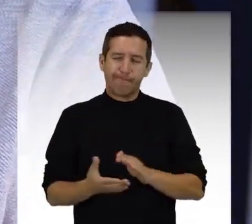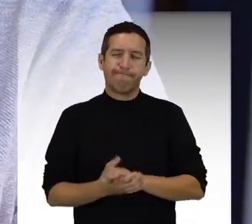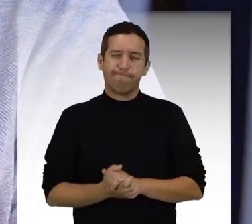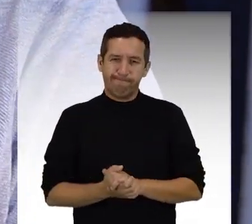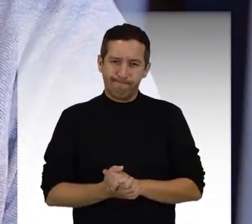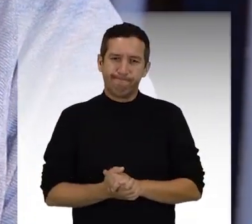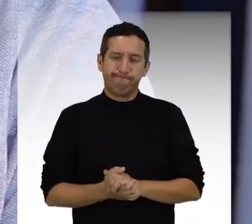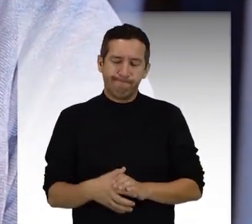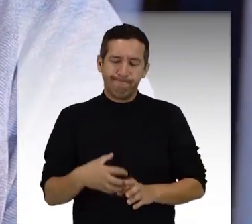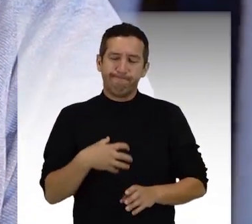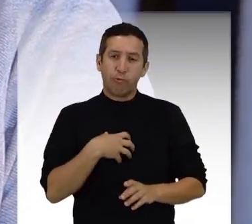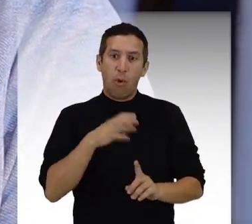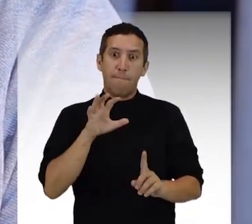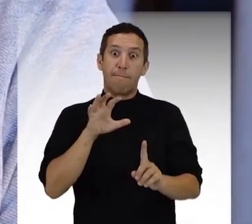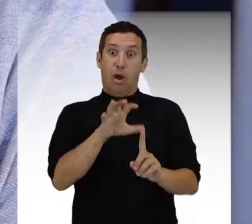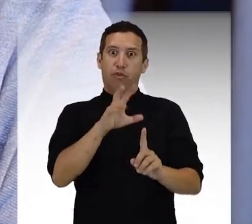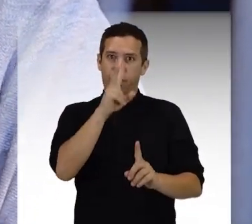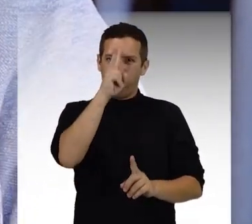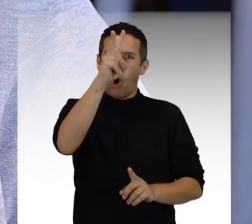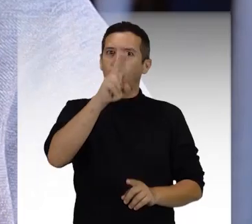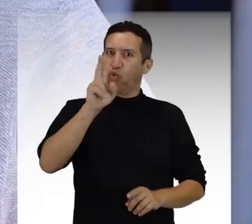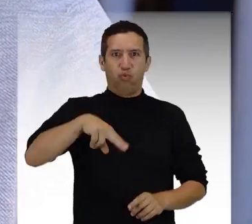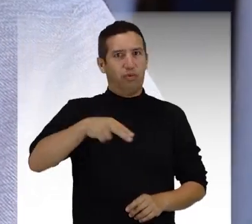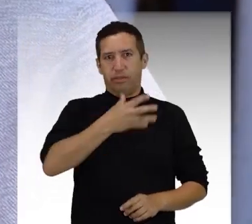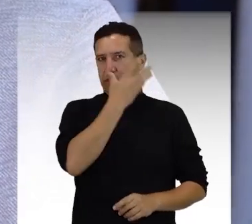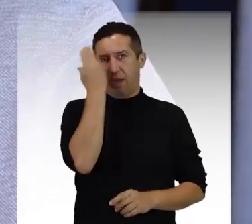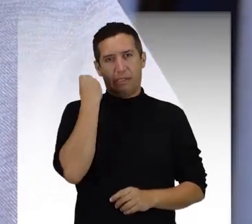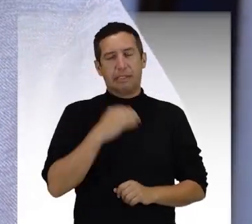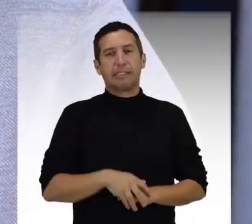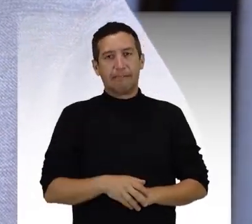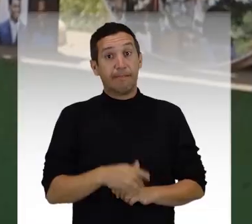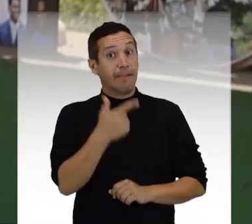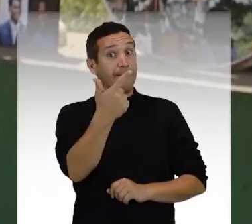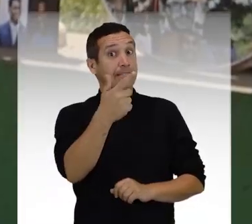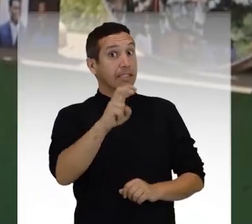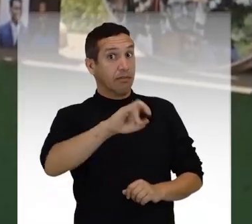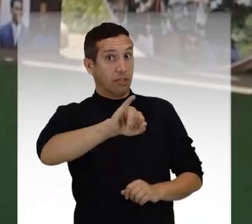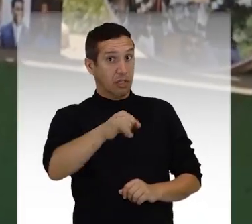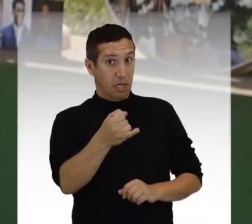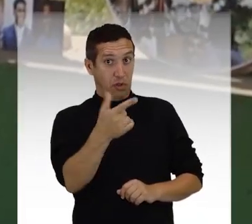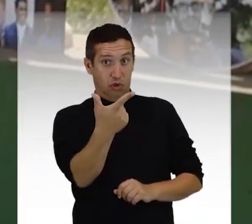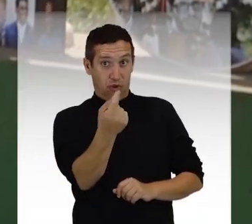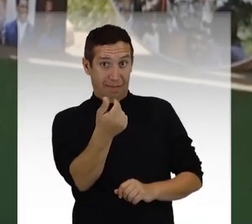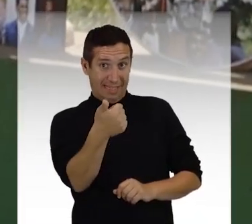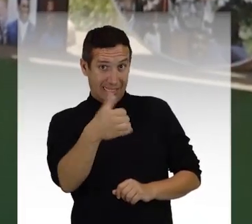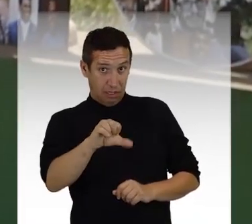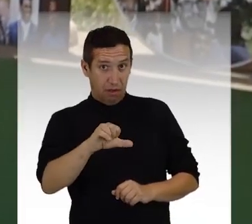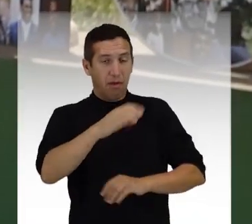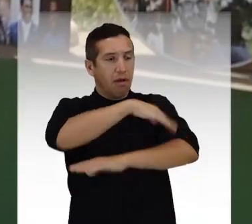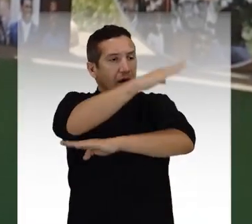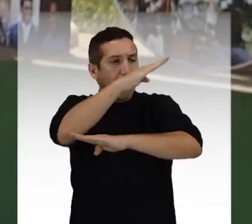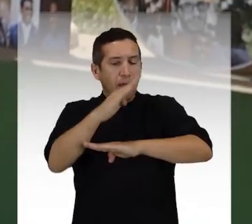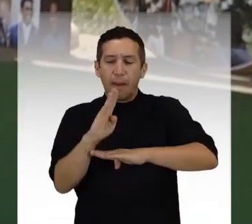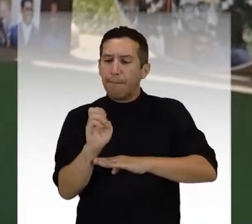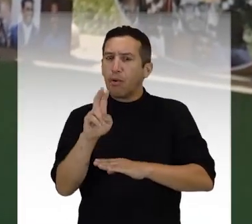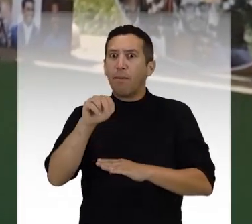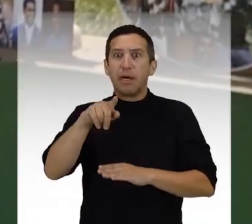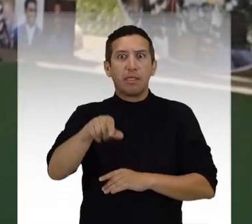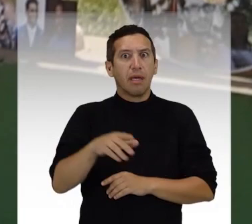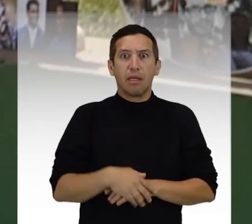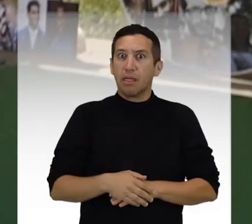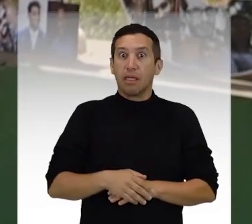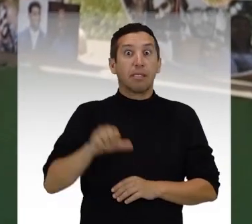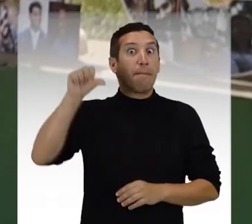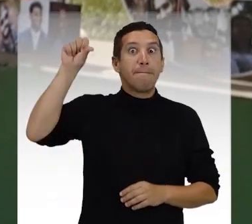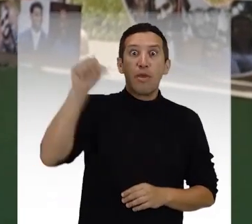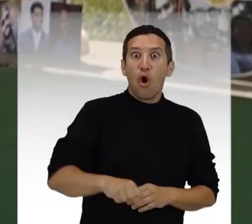só os impactos são grandes, né? A gente nunca vai esquecer isso. 25 de janeiro de 2019 colocou Brumadinho no